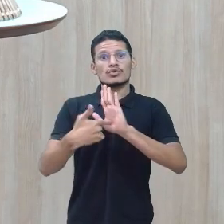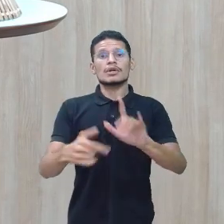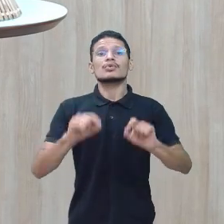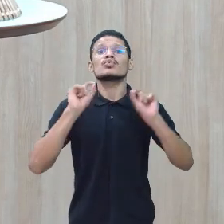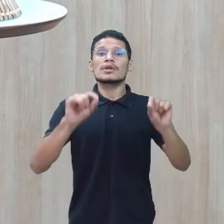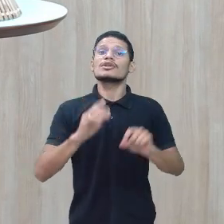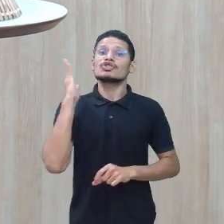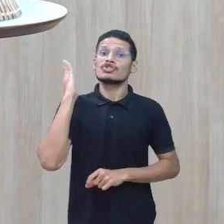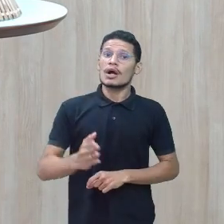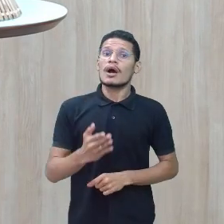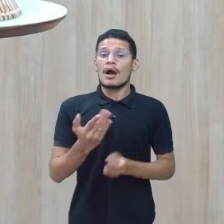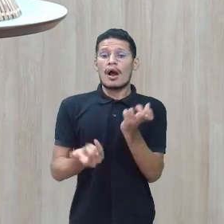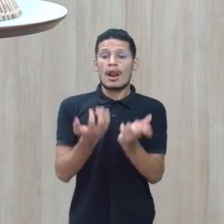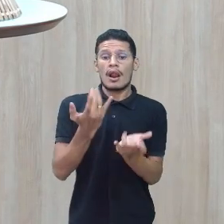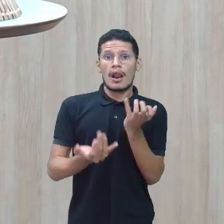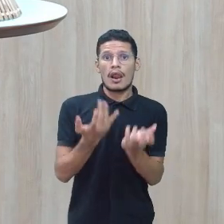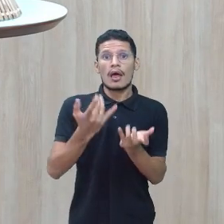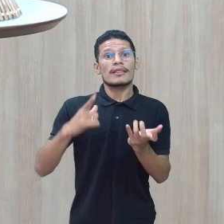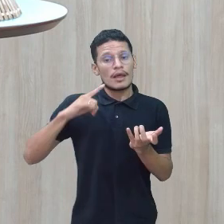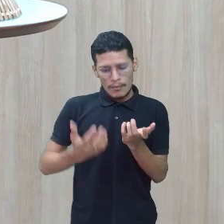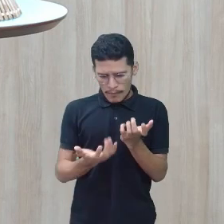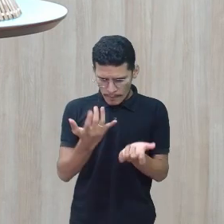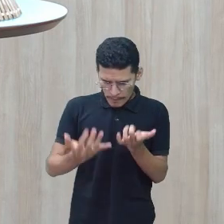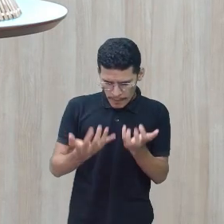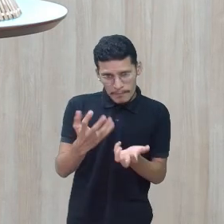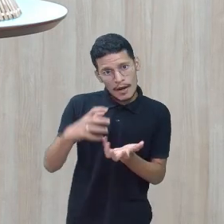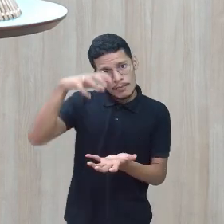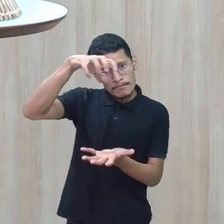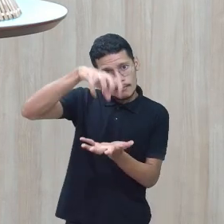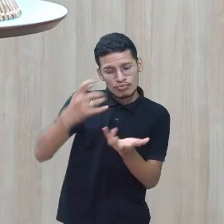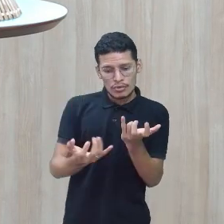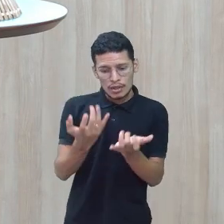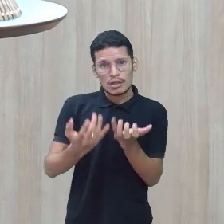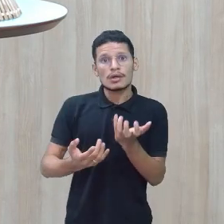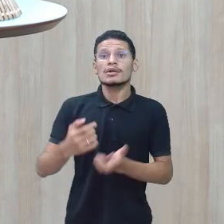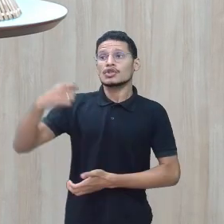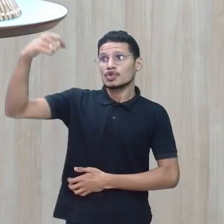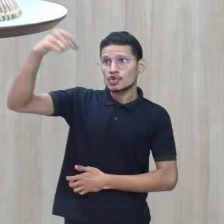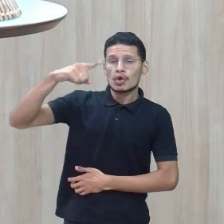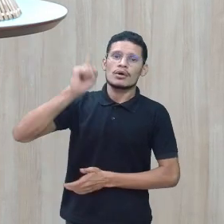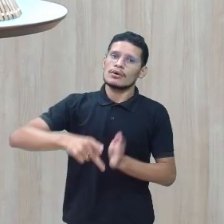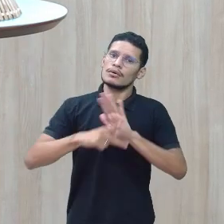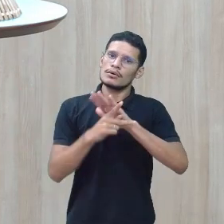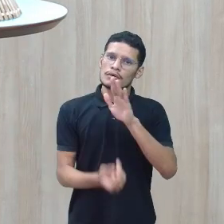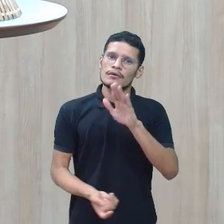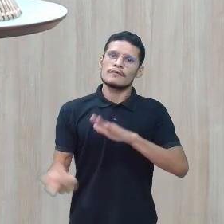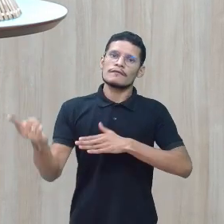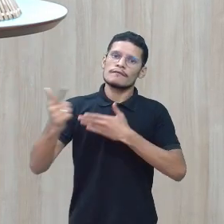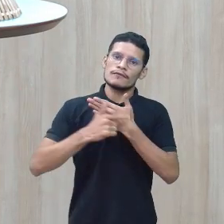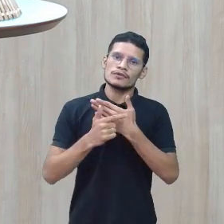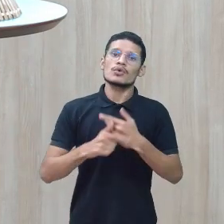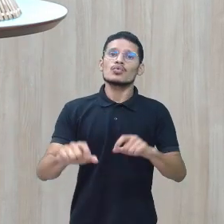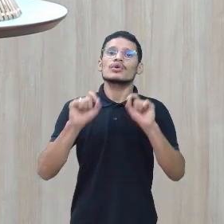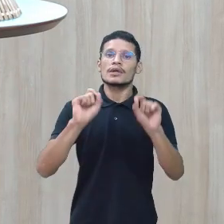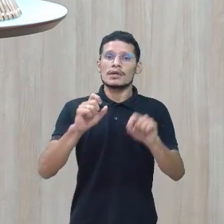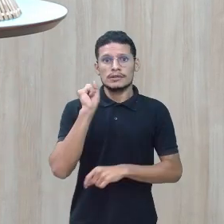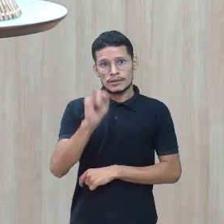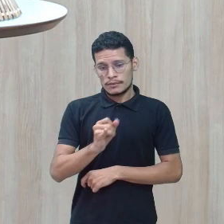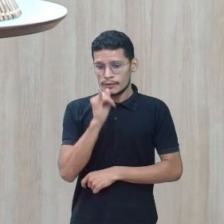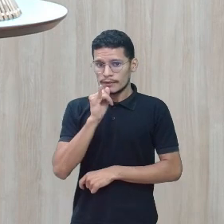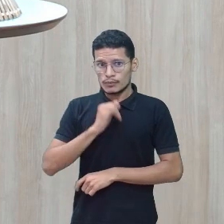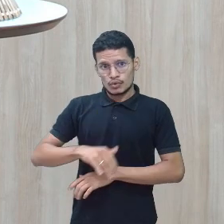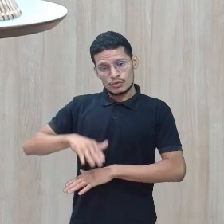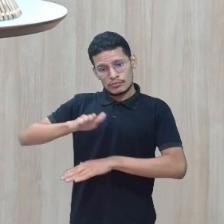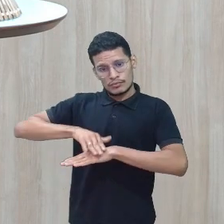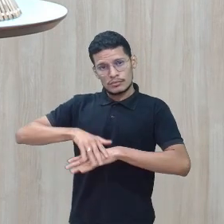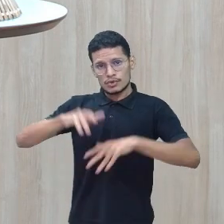que a água evapora, não é? Então, o Sol, ele faz essa função. Quando chove, que fica aquelas